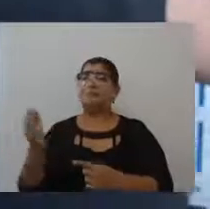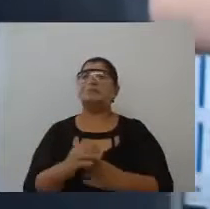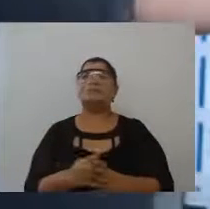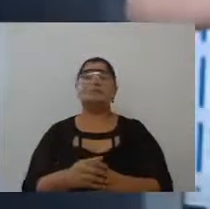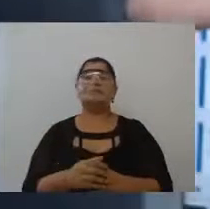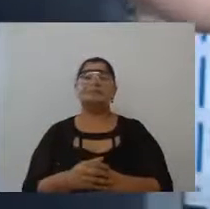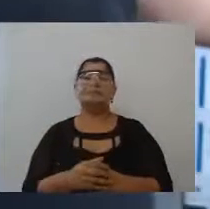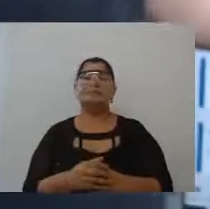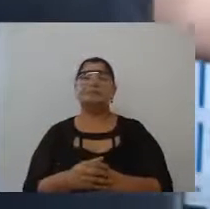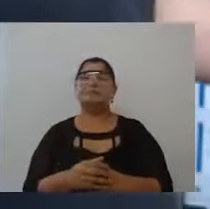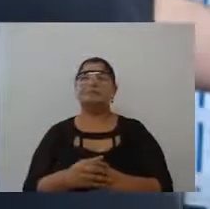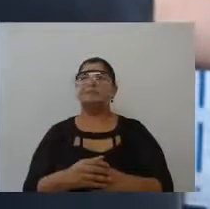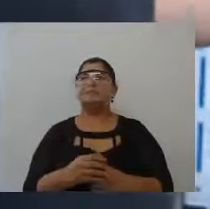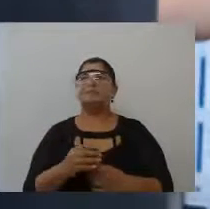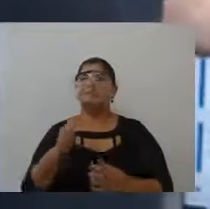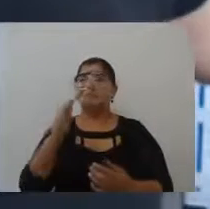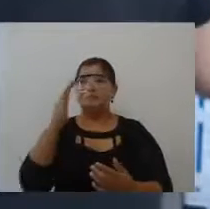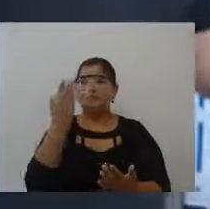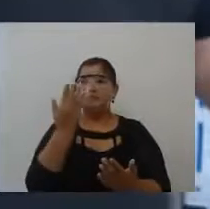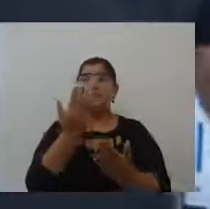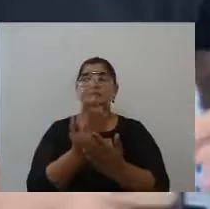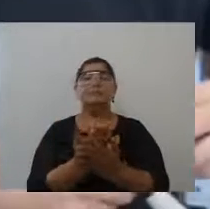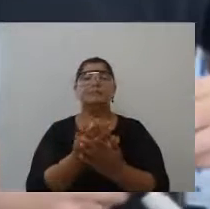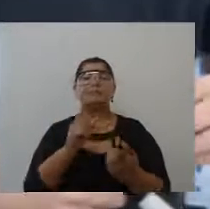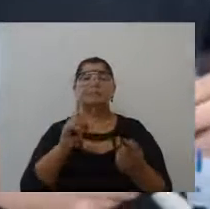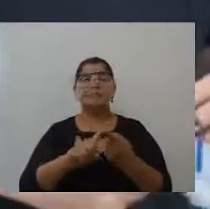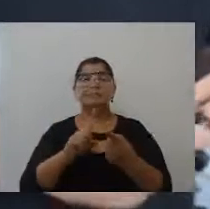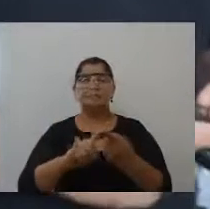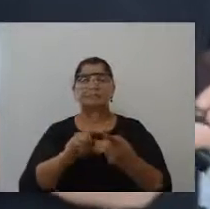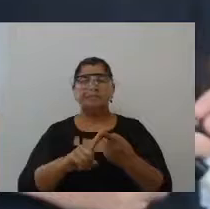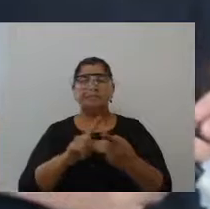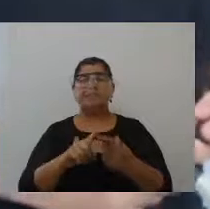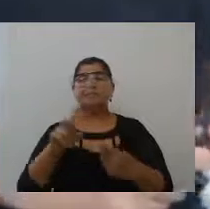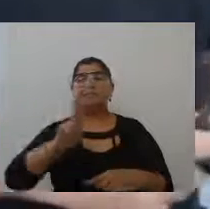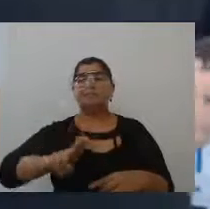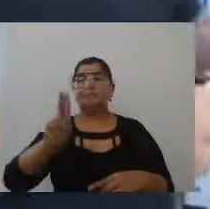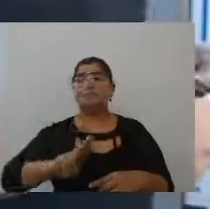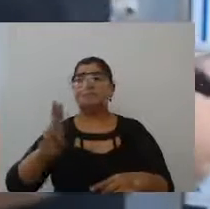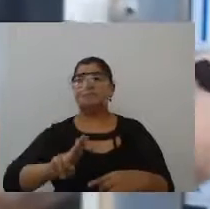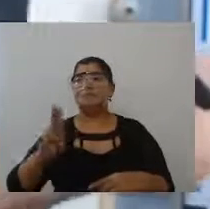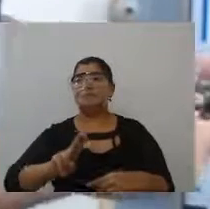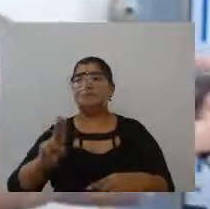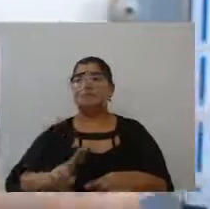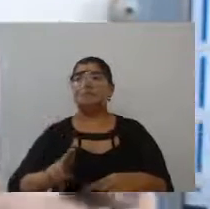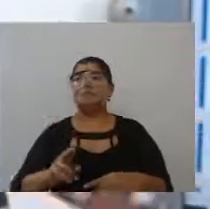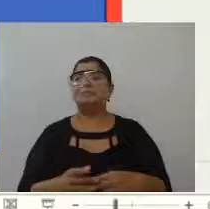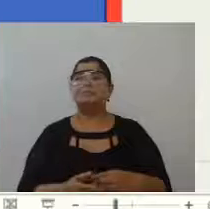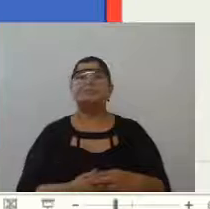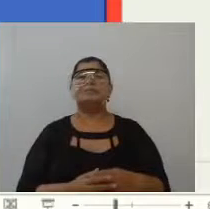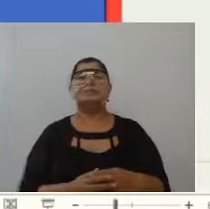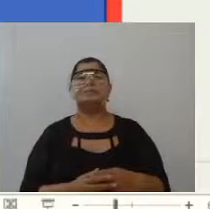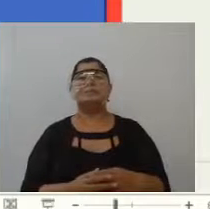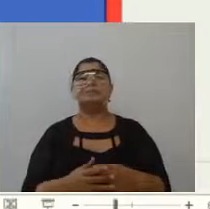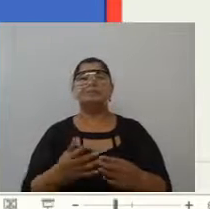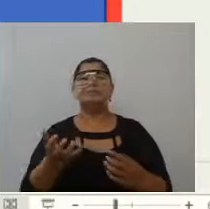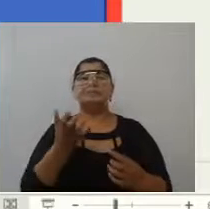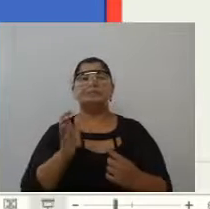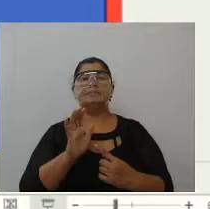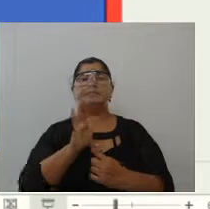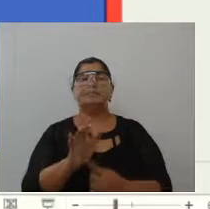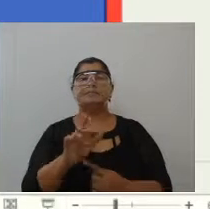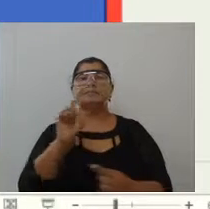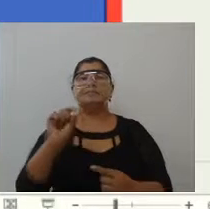tela, a credibilidade e também a utilidade. Mas eu queria levar vocês a ver